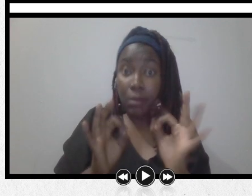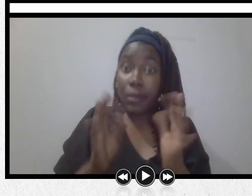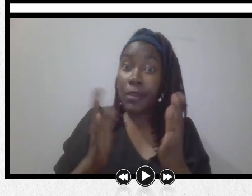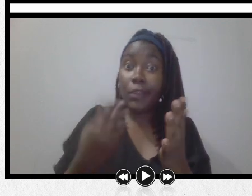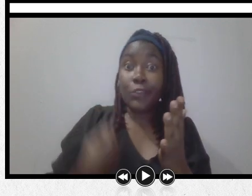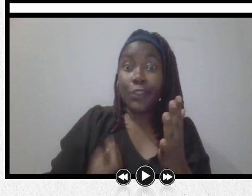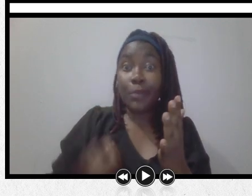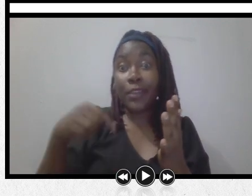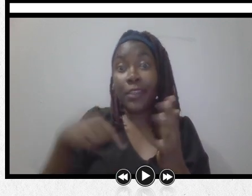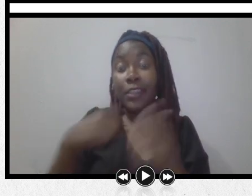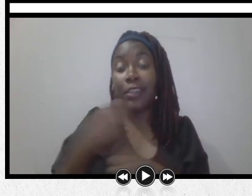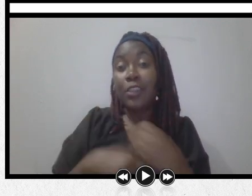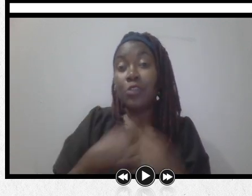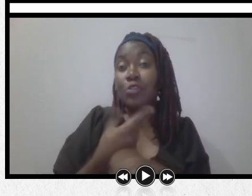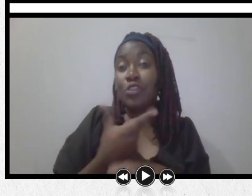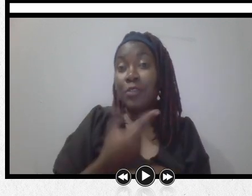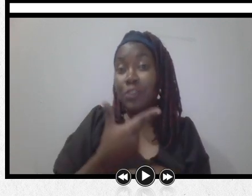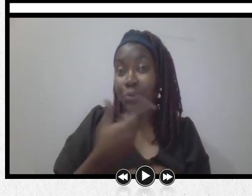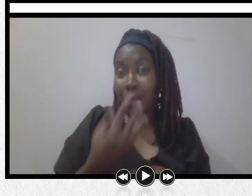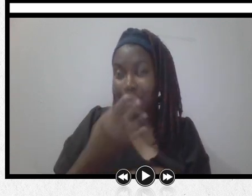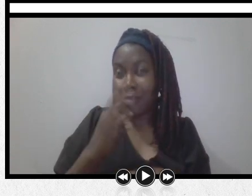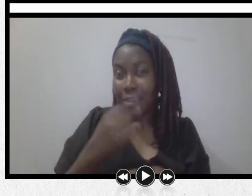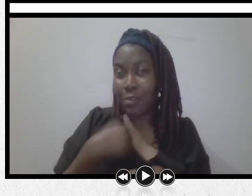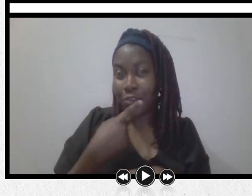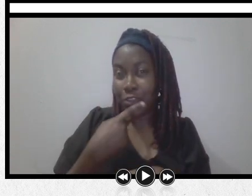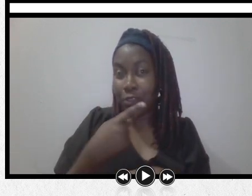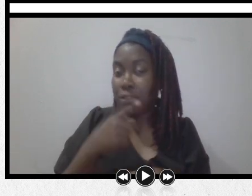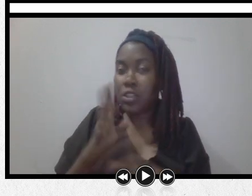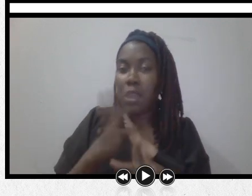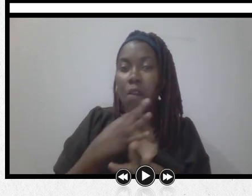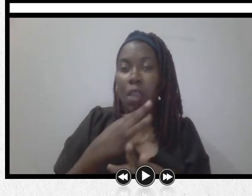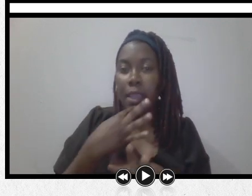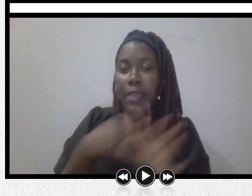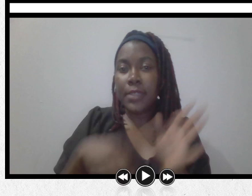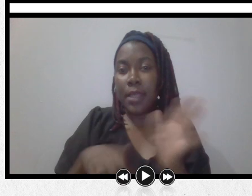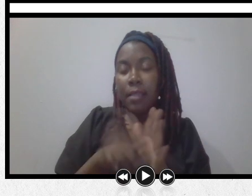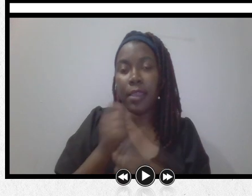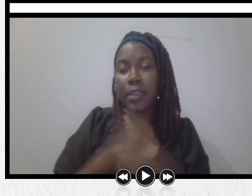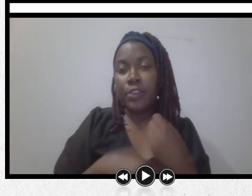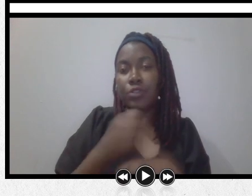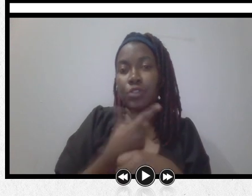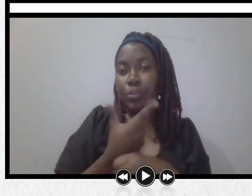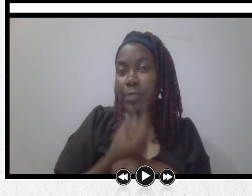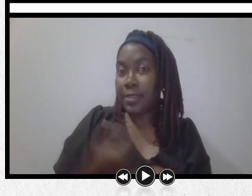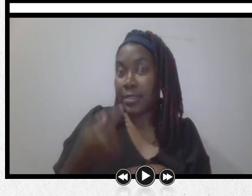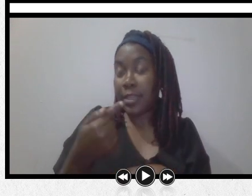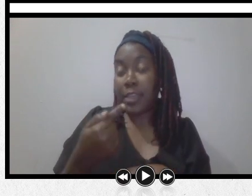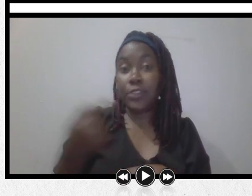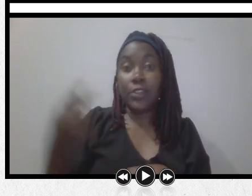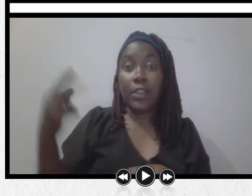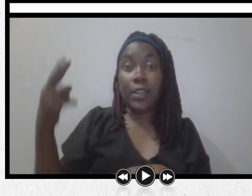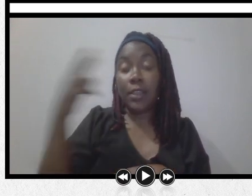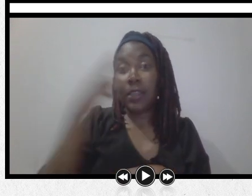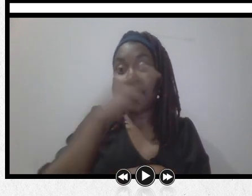estamos aqui em 2024, né? Como eu disse aqui, vocês já conhecem, a lei é de 2007, né? Um grande lapso